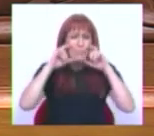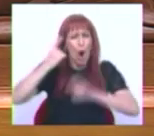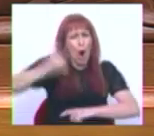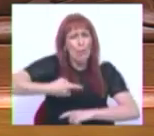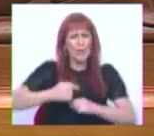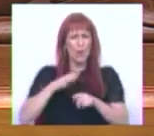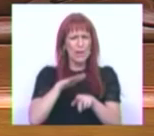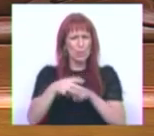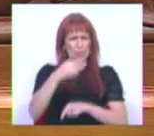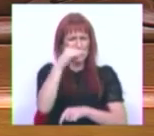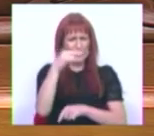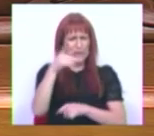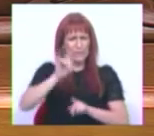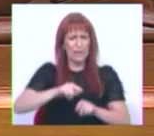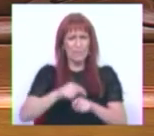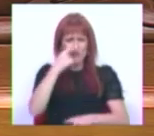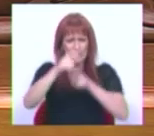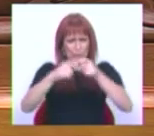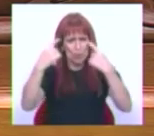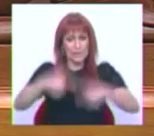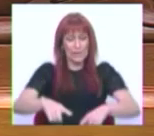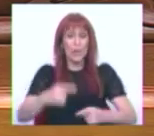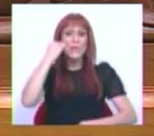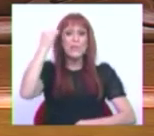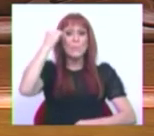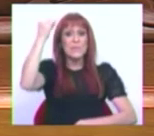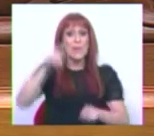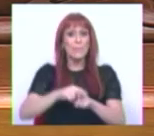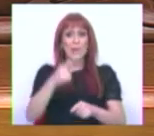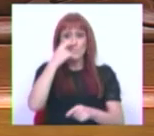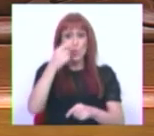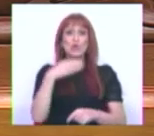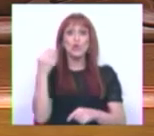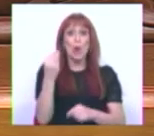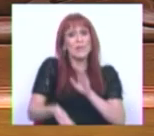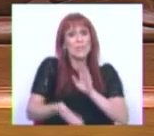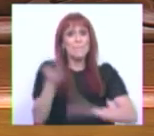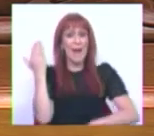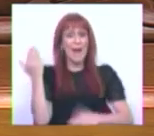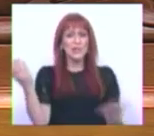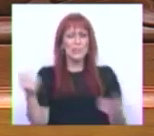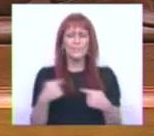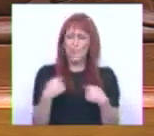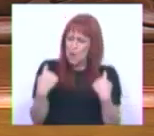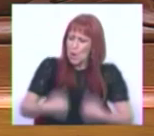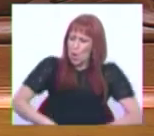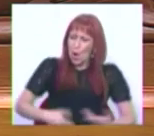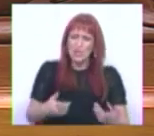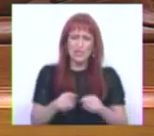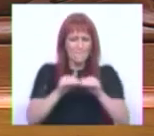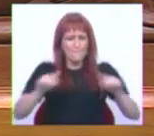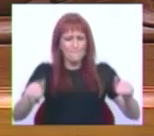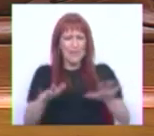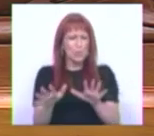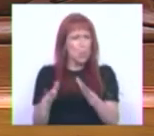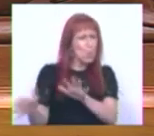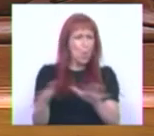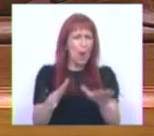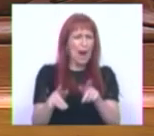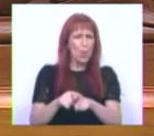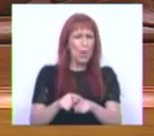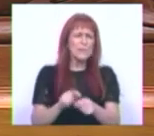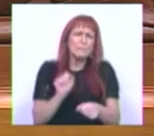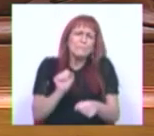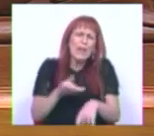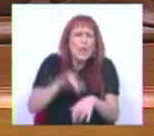impactos negativos para a população, em especial para os mais jovens. Estamos numa fase quase